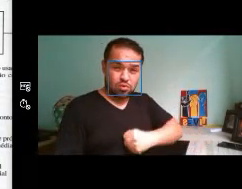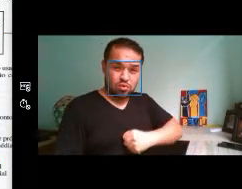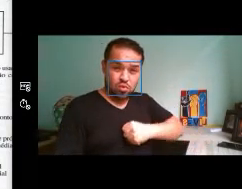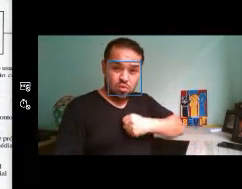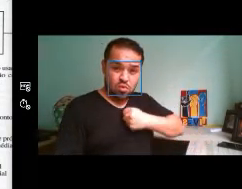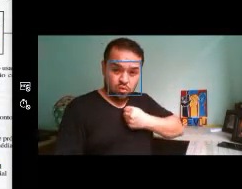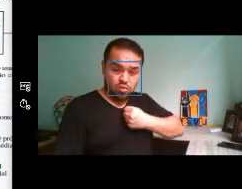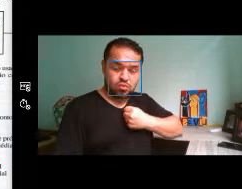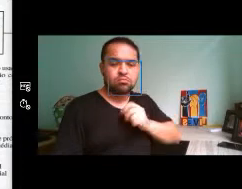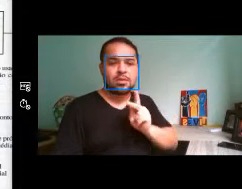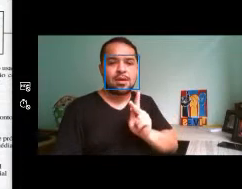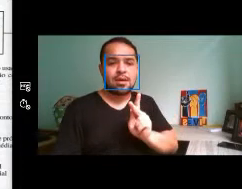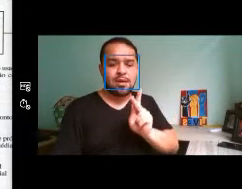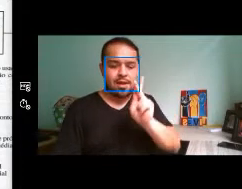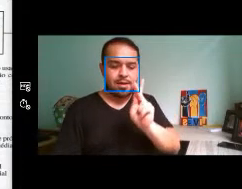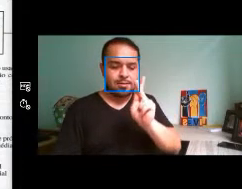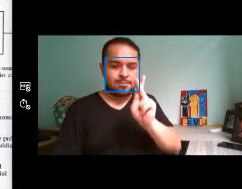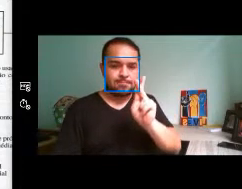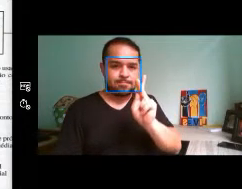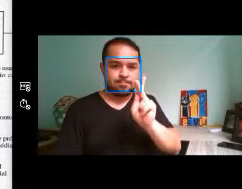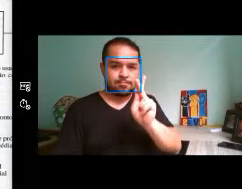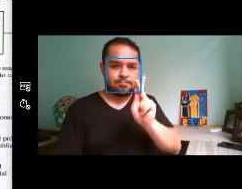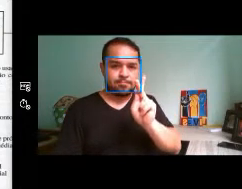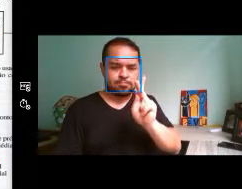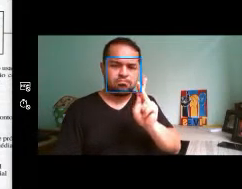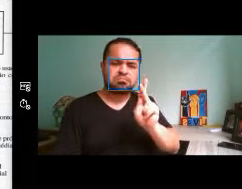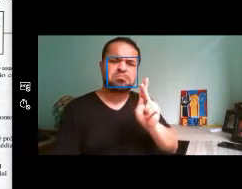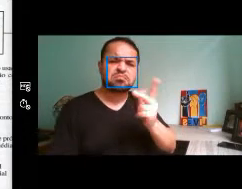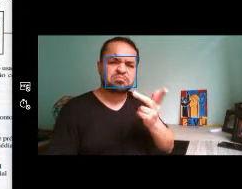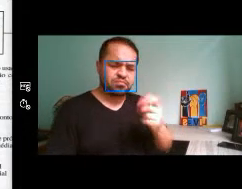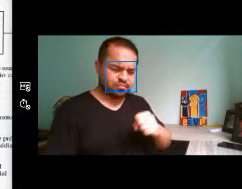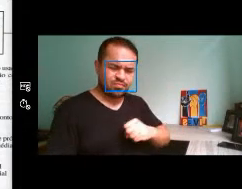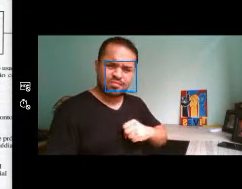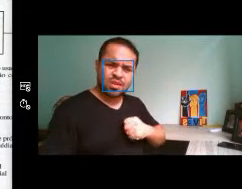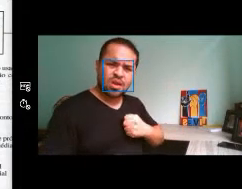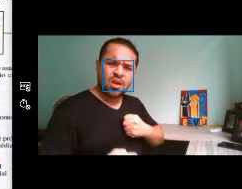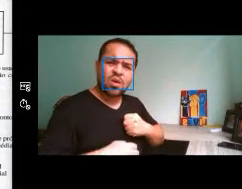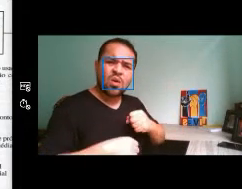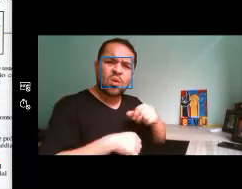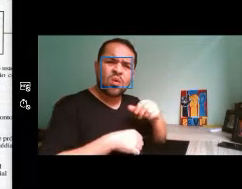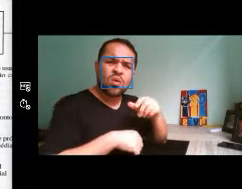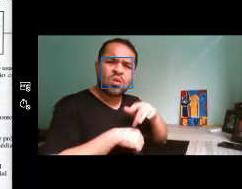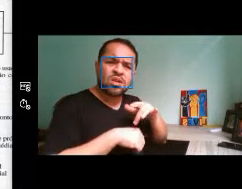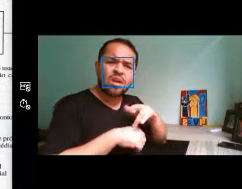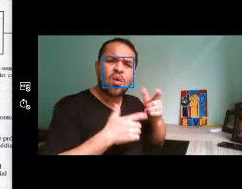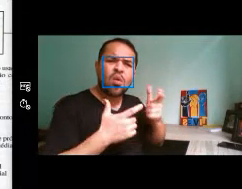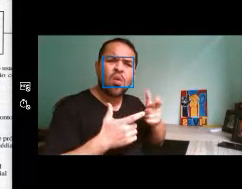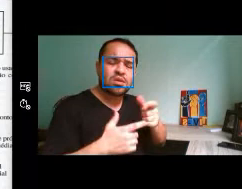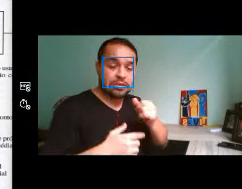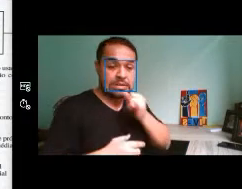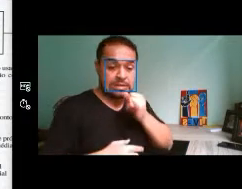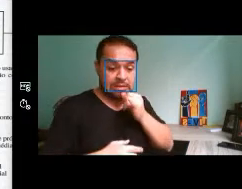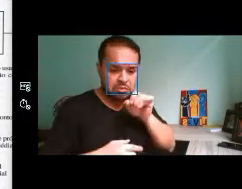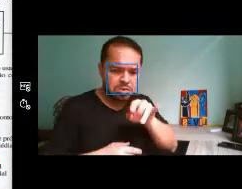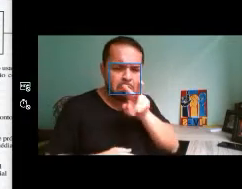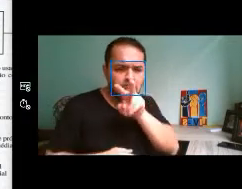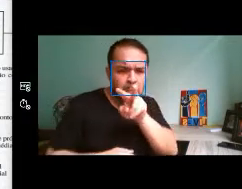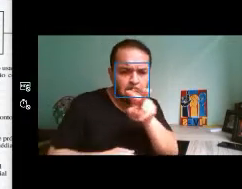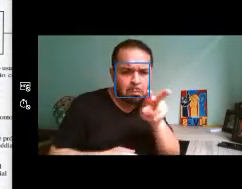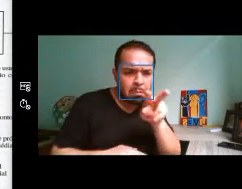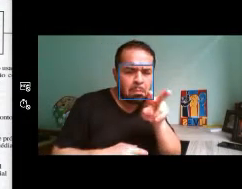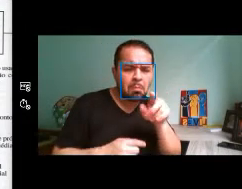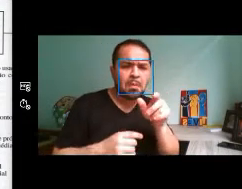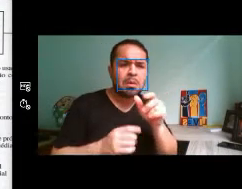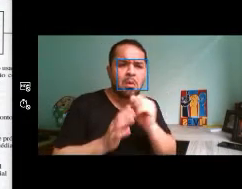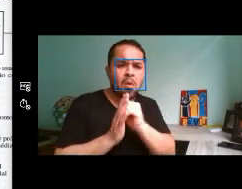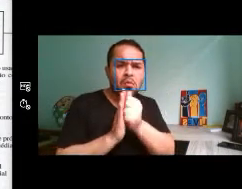do odiar, é um toque, é apenas um toque, né? Um toque ali prolongado. Então eu tenho